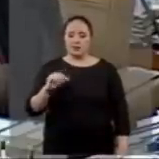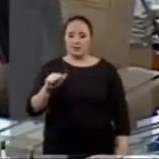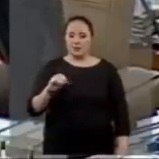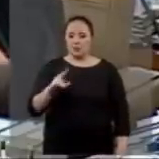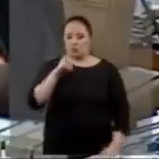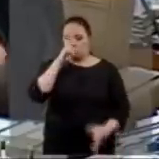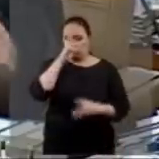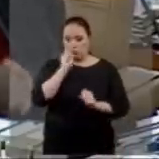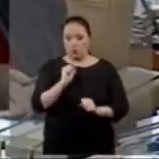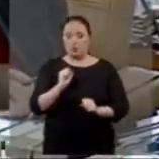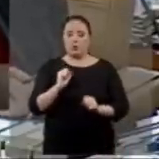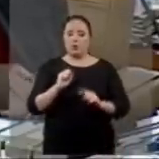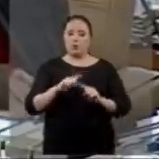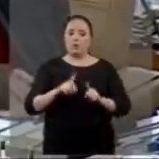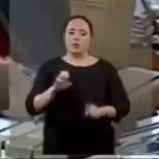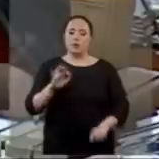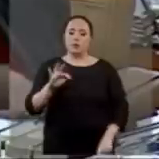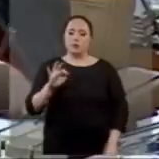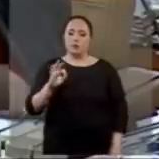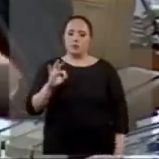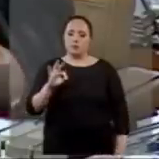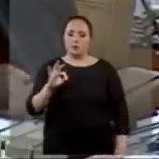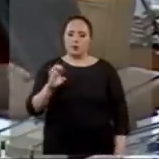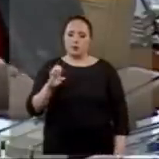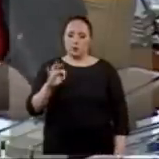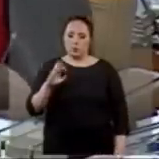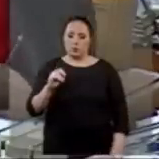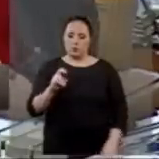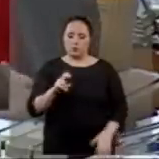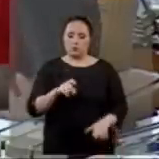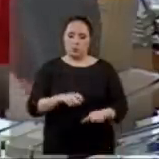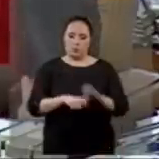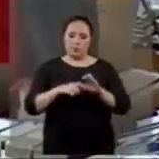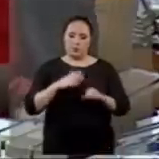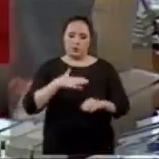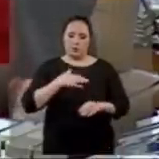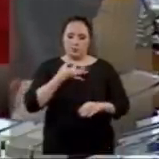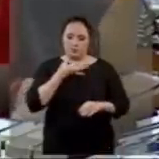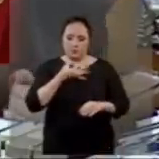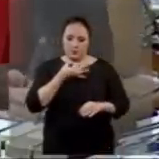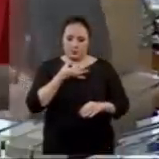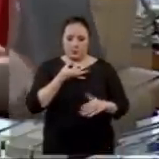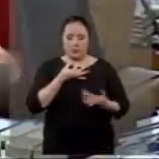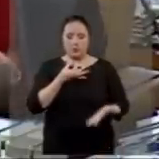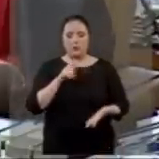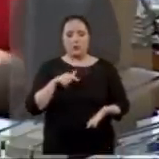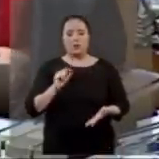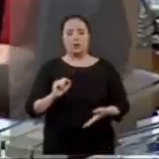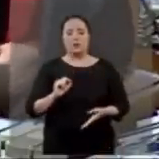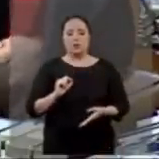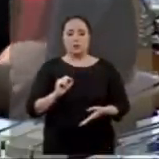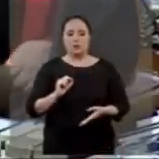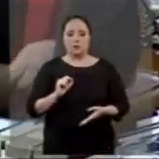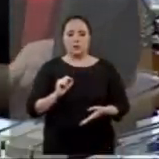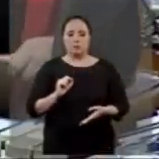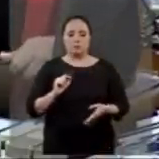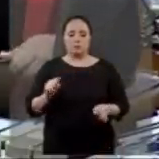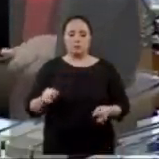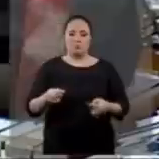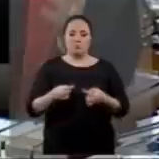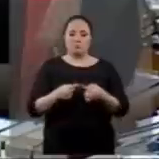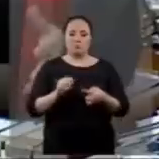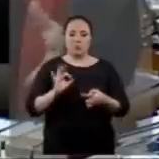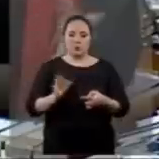e o efeito suspensivo seria, no meu entendimento, até absolutamente cabível